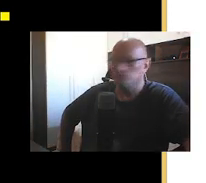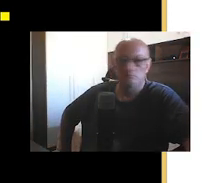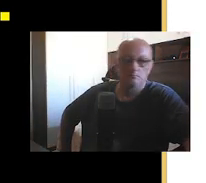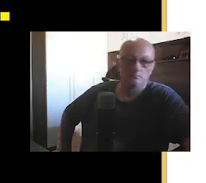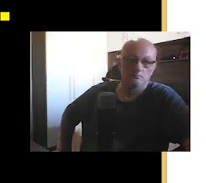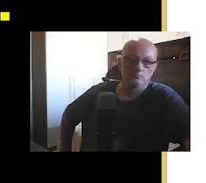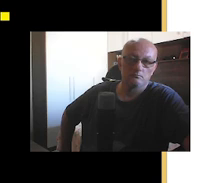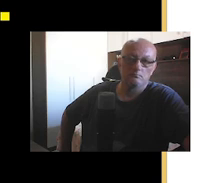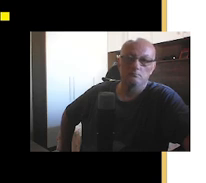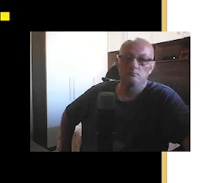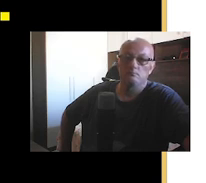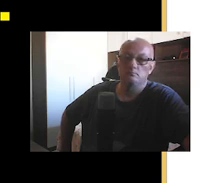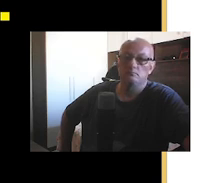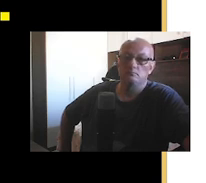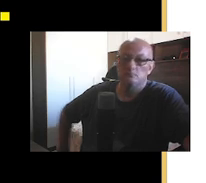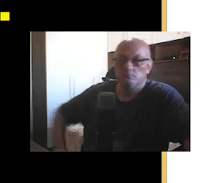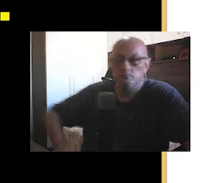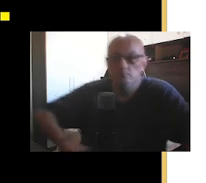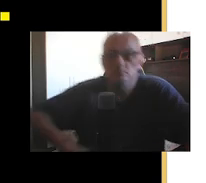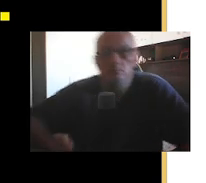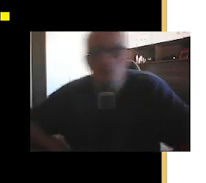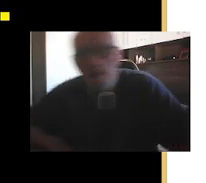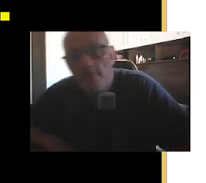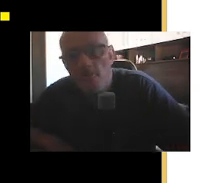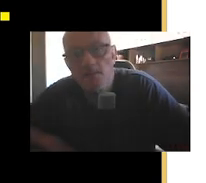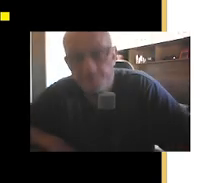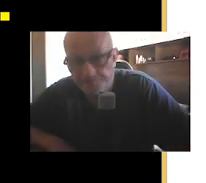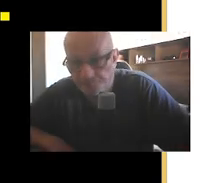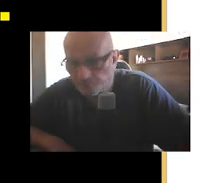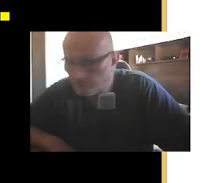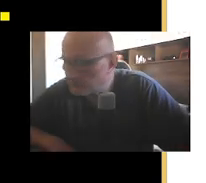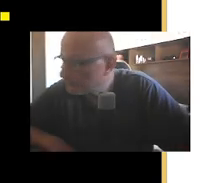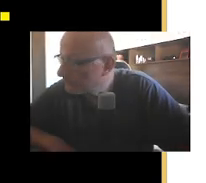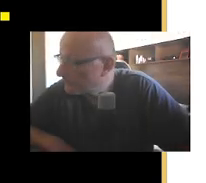Não, com os nossos amigos.